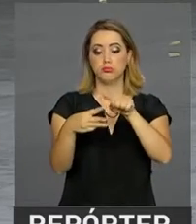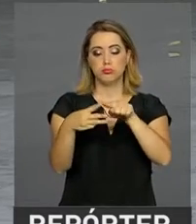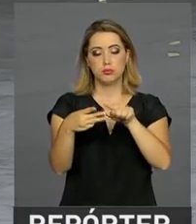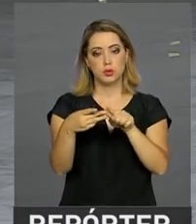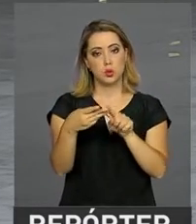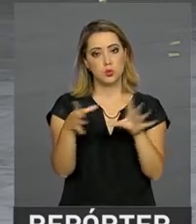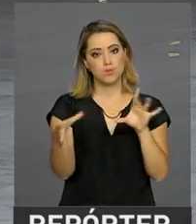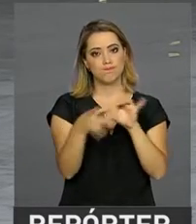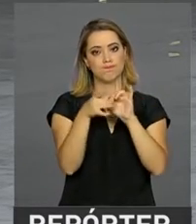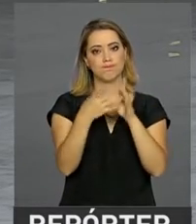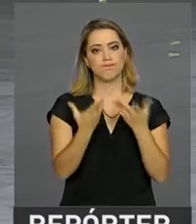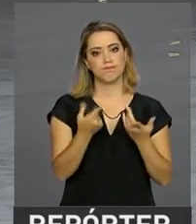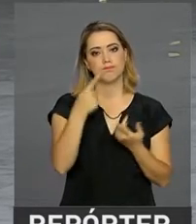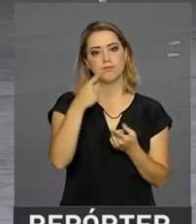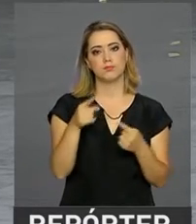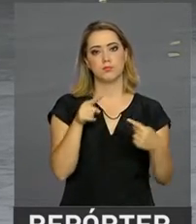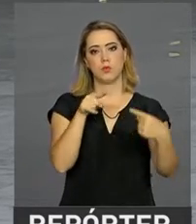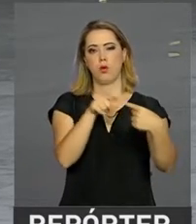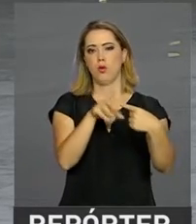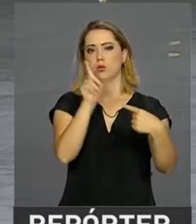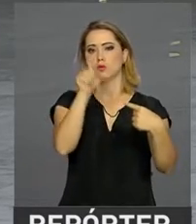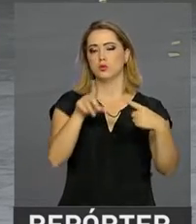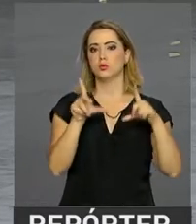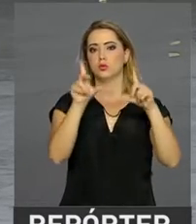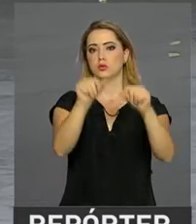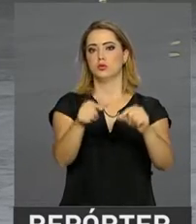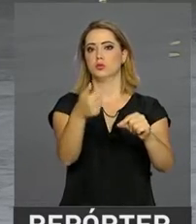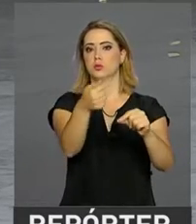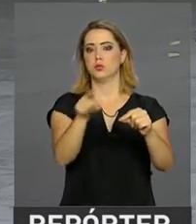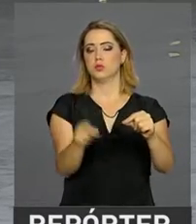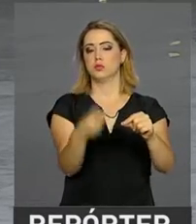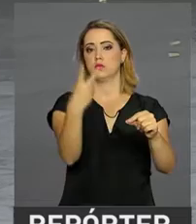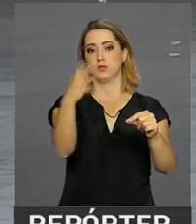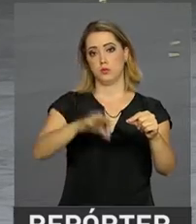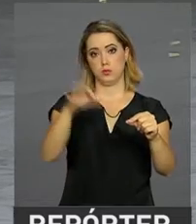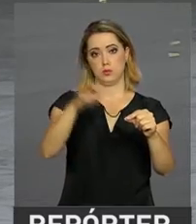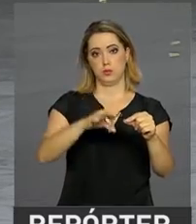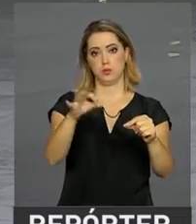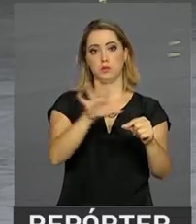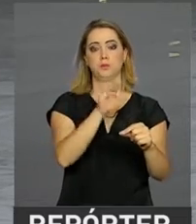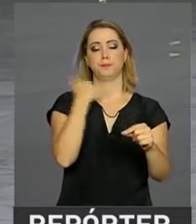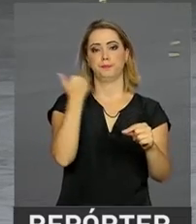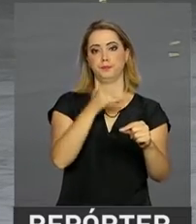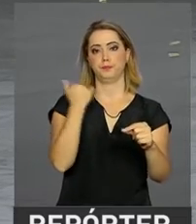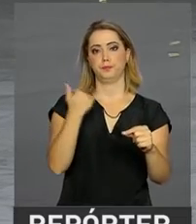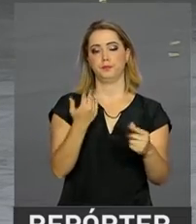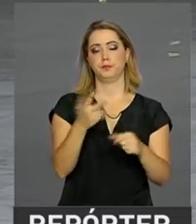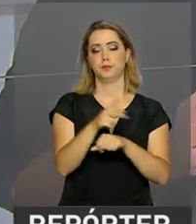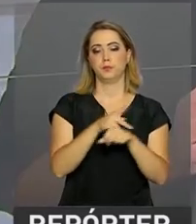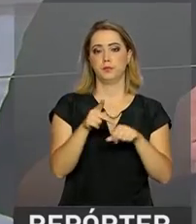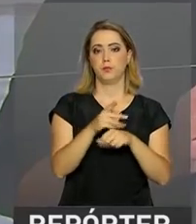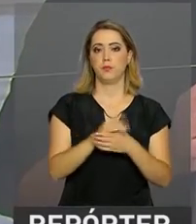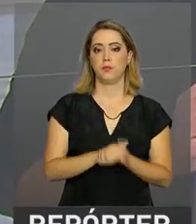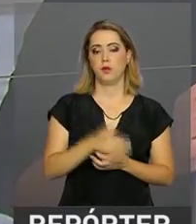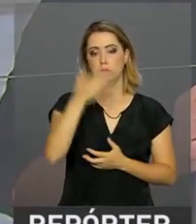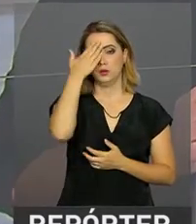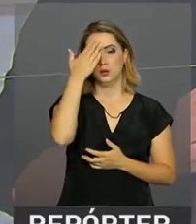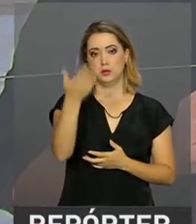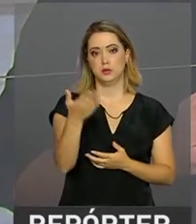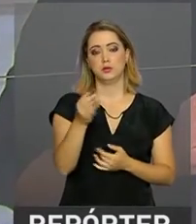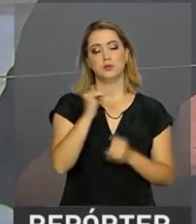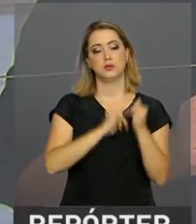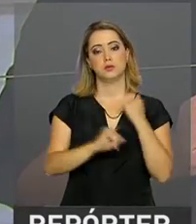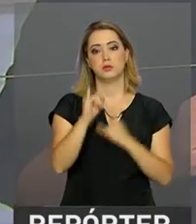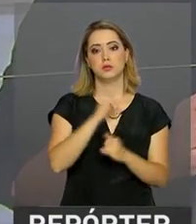7 6 por cento o número de homicídios no país em 2017 renato é com você obrigada a isso